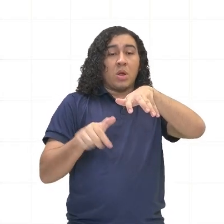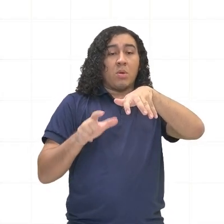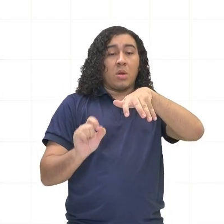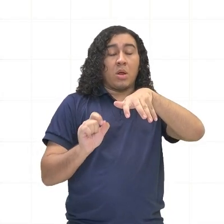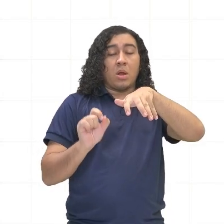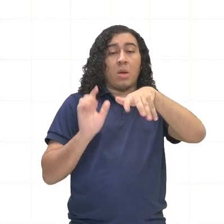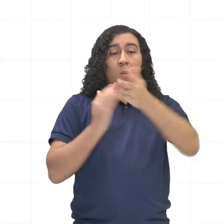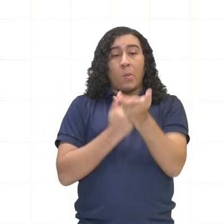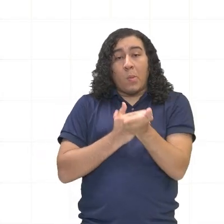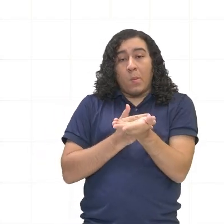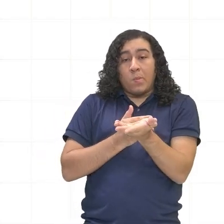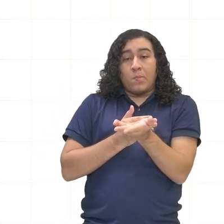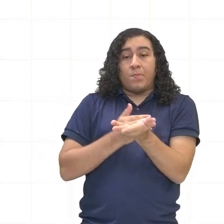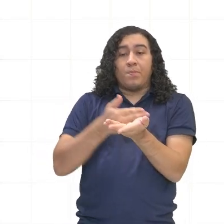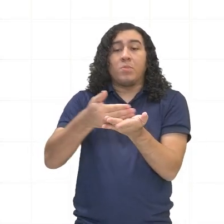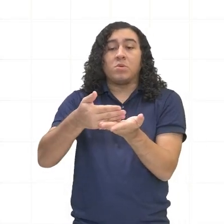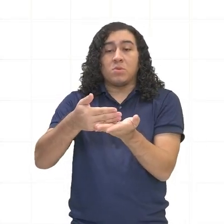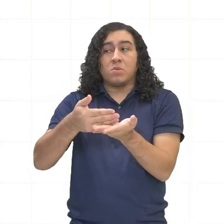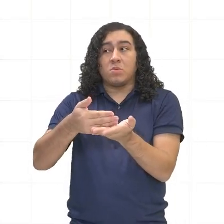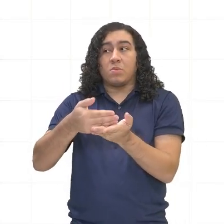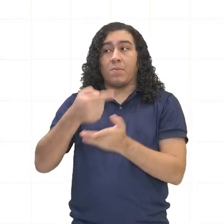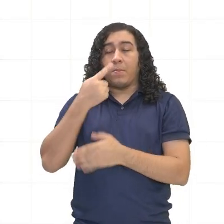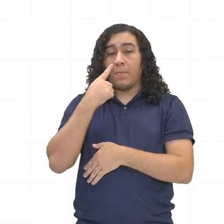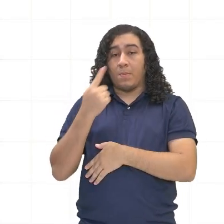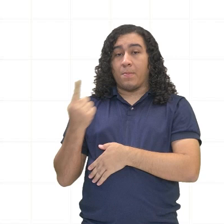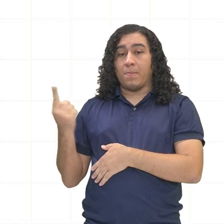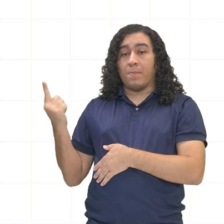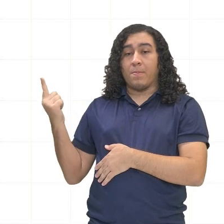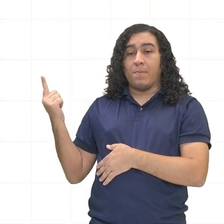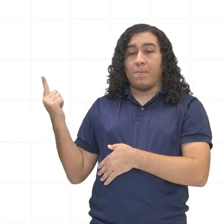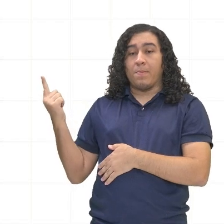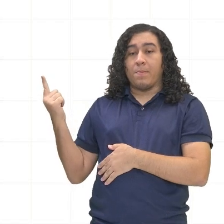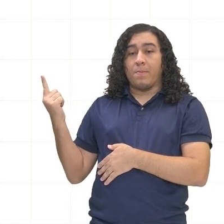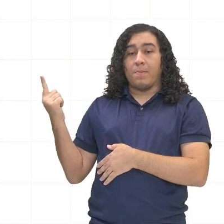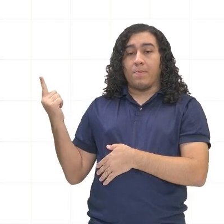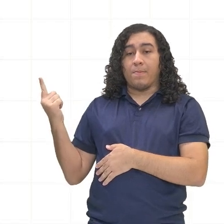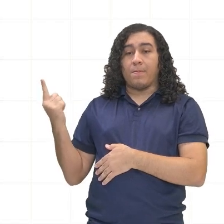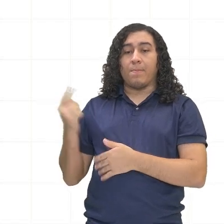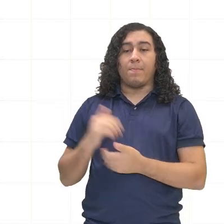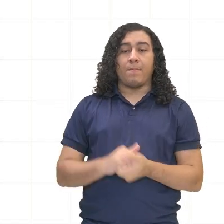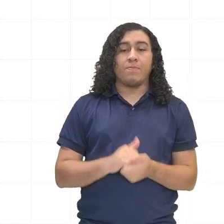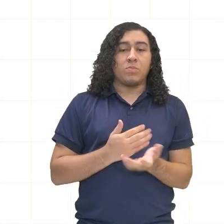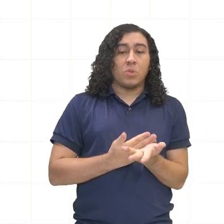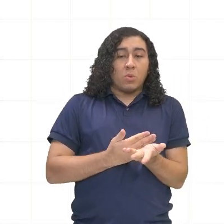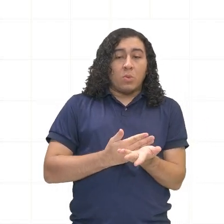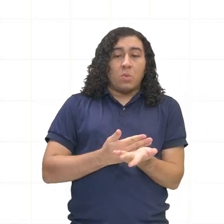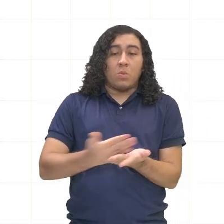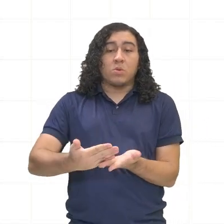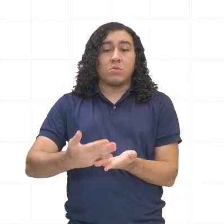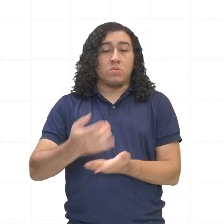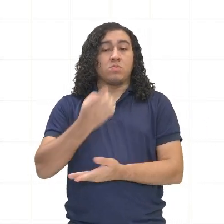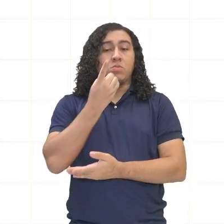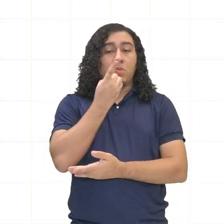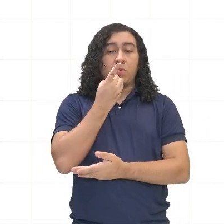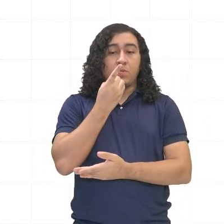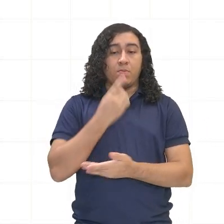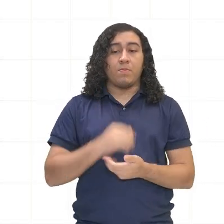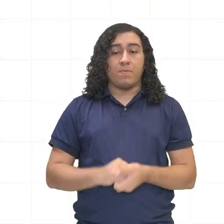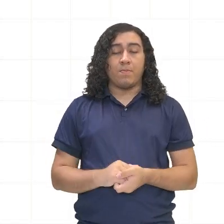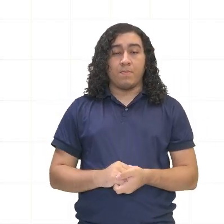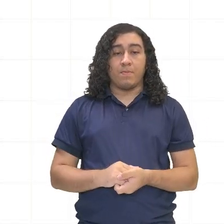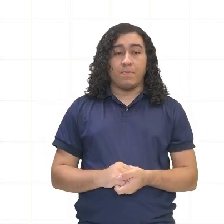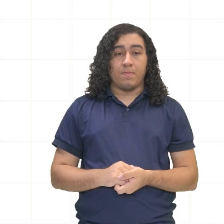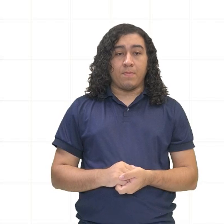ponto de partida, né, para a sua datação. Então, dentro